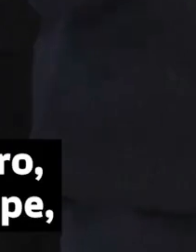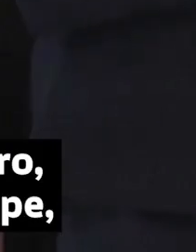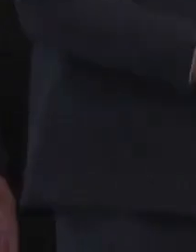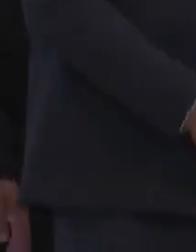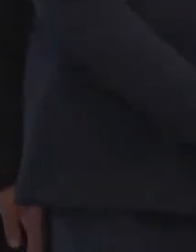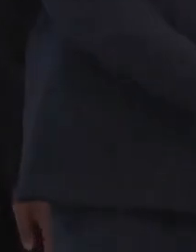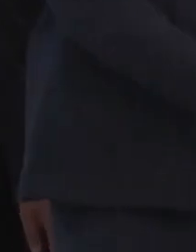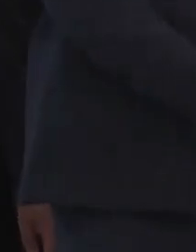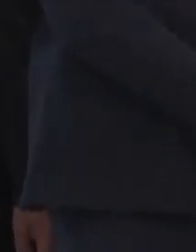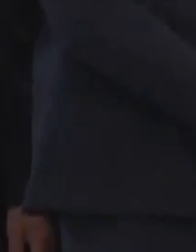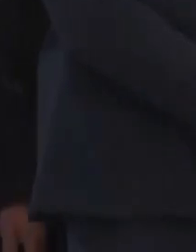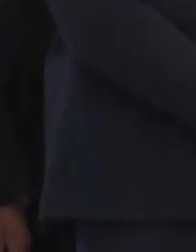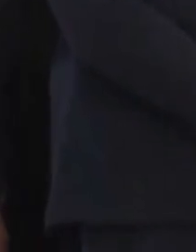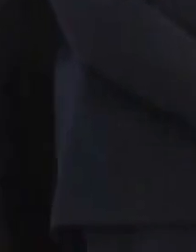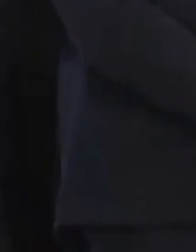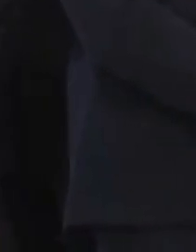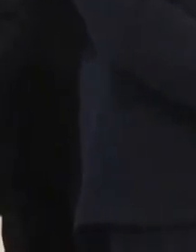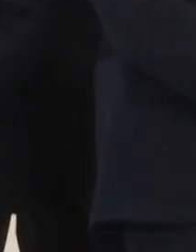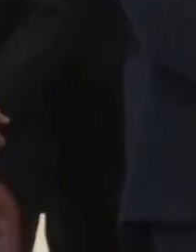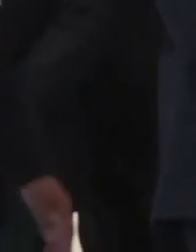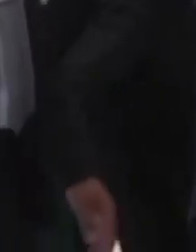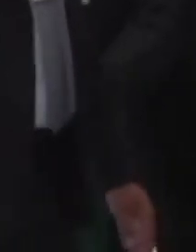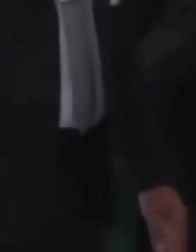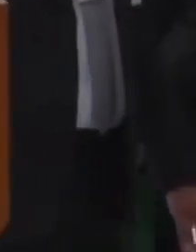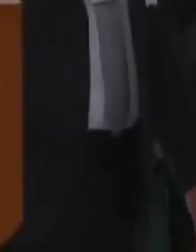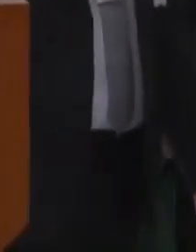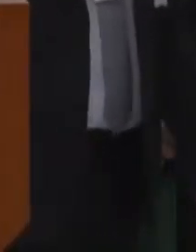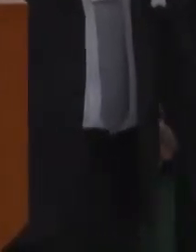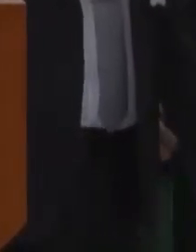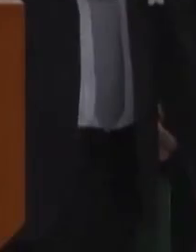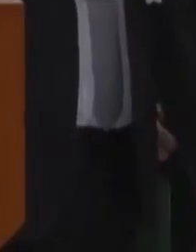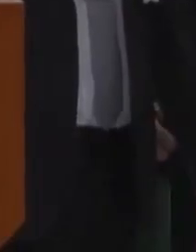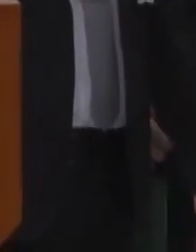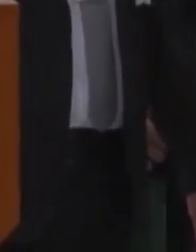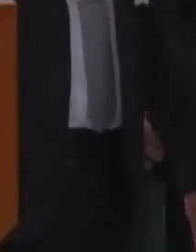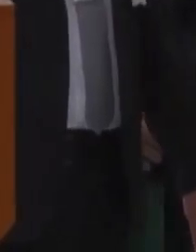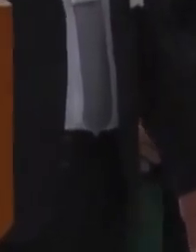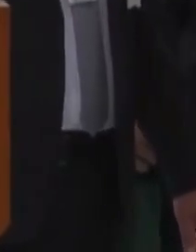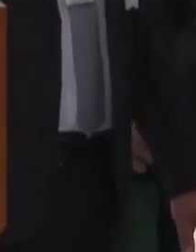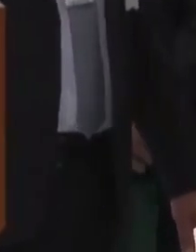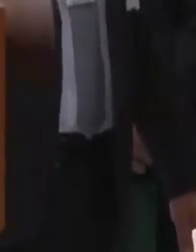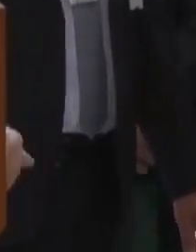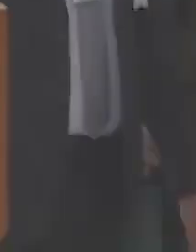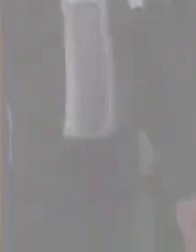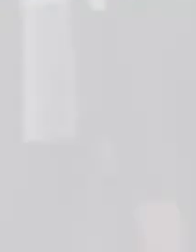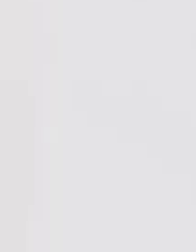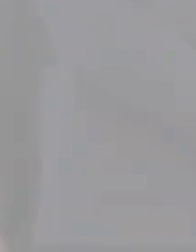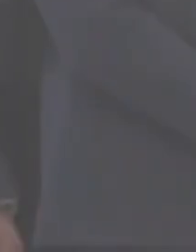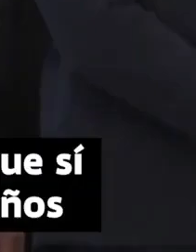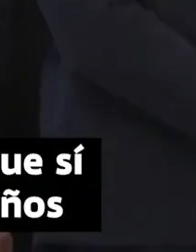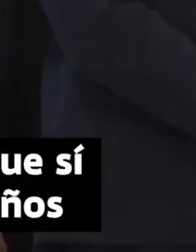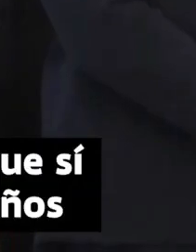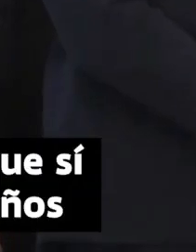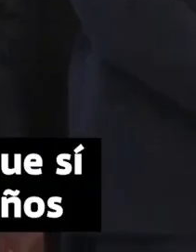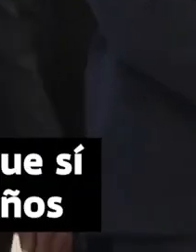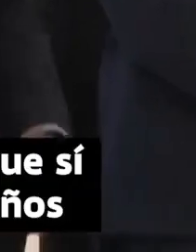golpe. Porque o que houve aqui foi uma tentativa de golpe. Uma tentativa de golpe por gente preparada. Eu